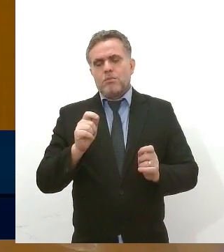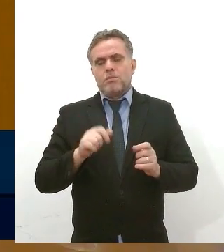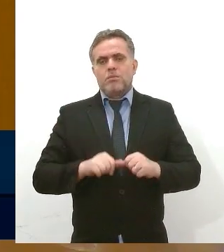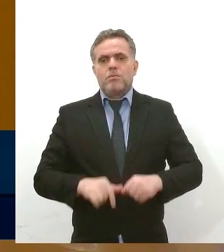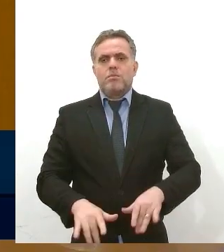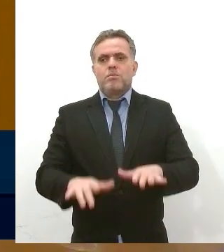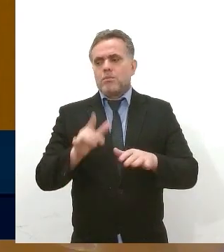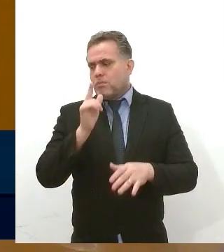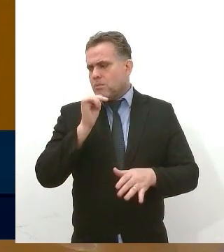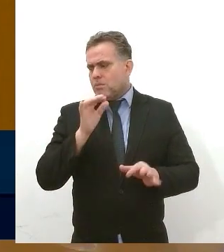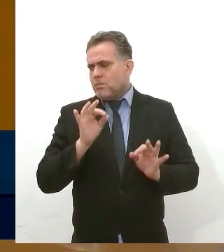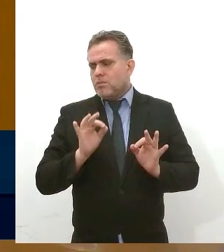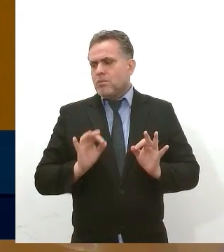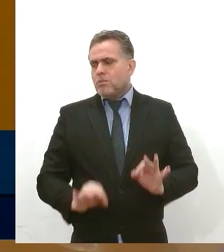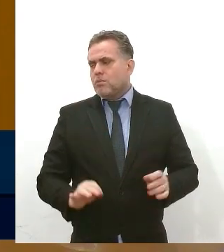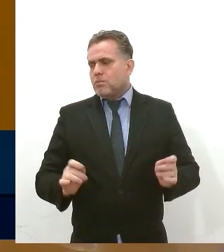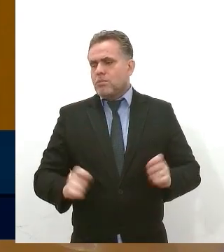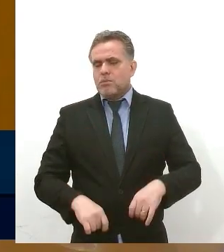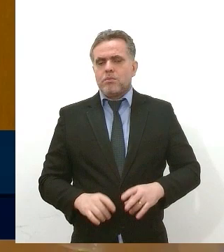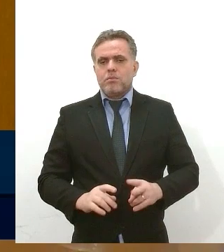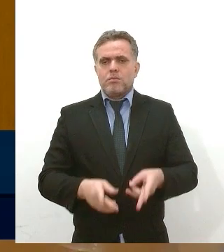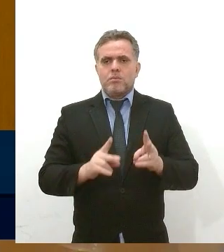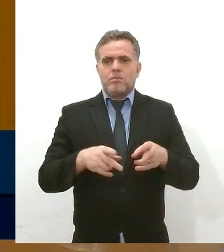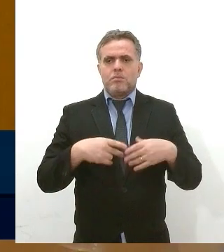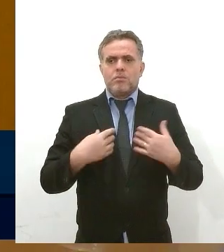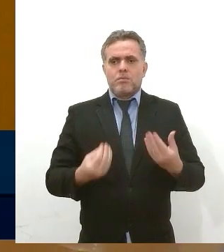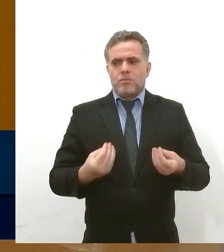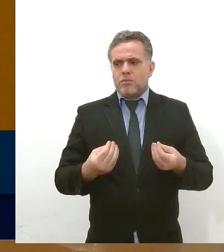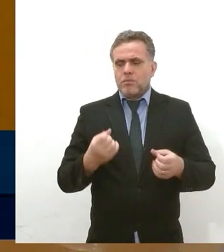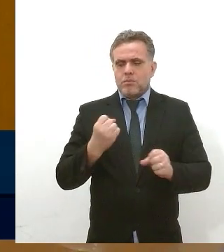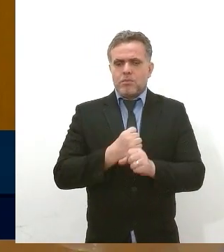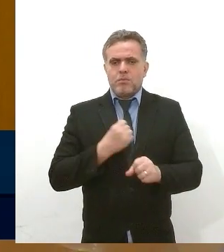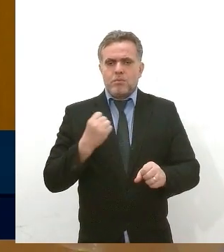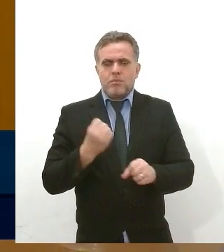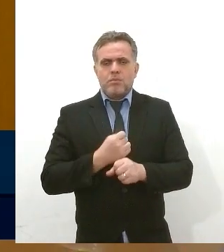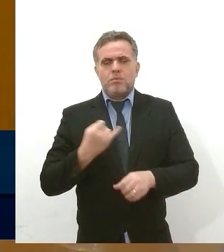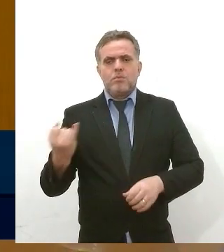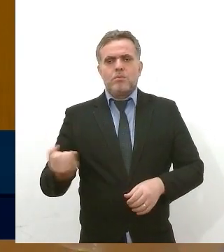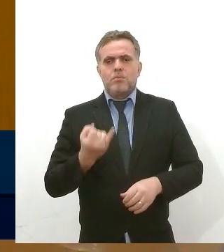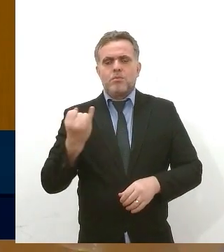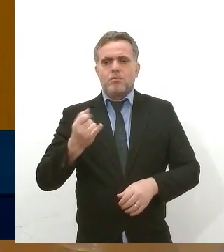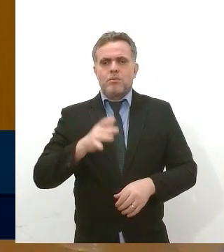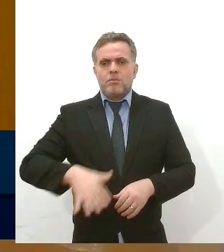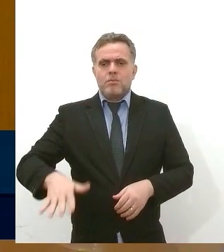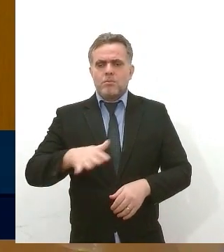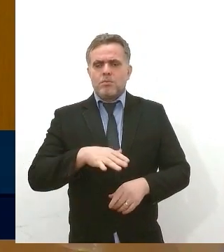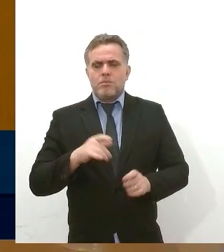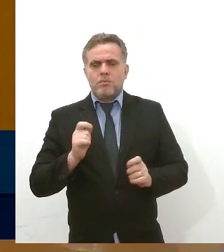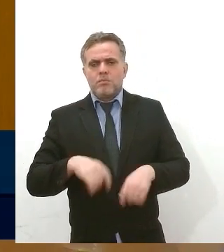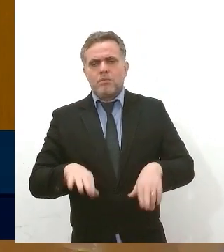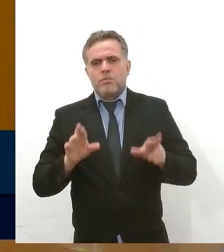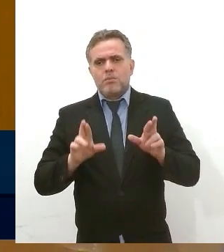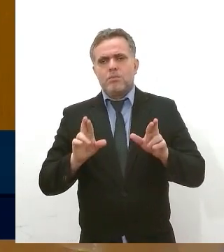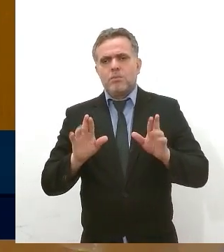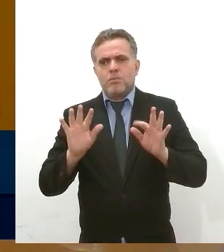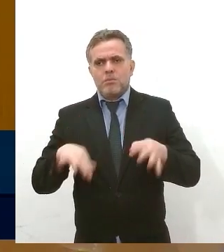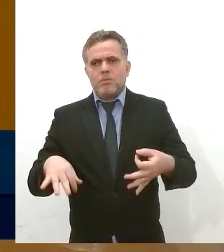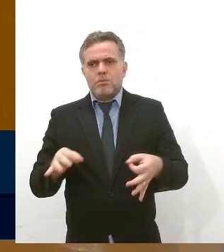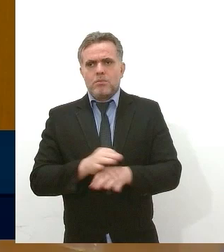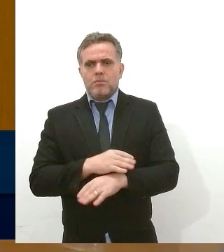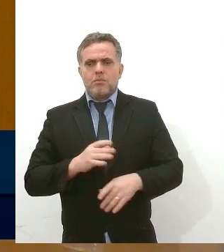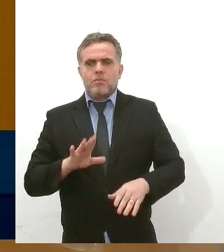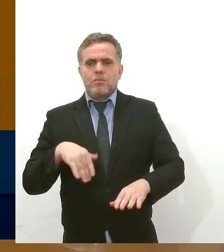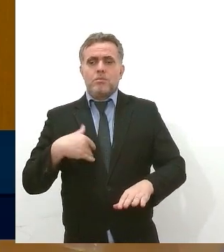adutora. Obra importante na nossa região, mas que a gente espera que conclua. Lógico que até lá a DESO tem